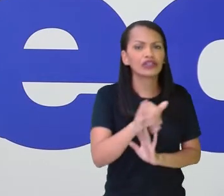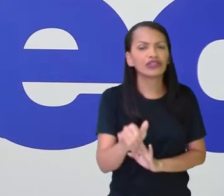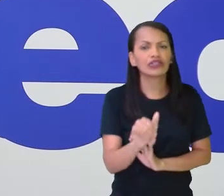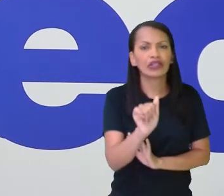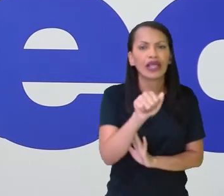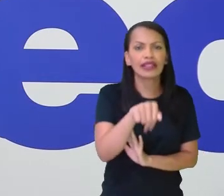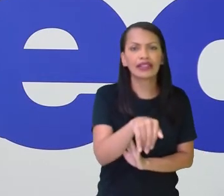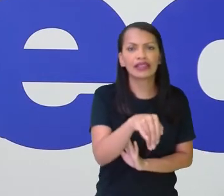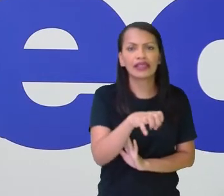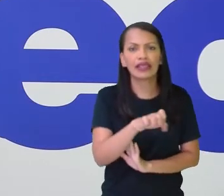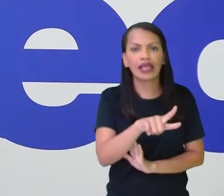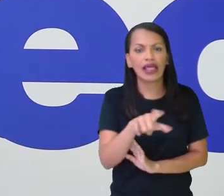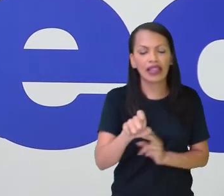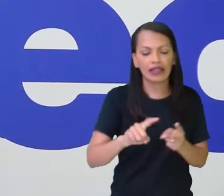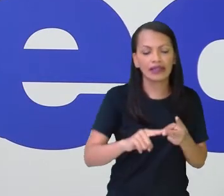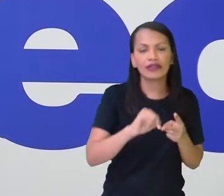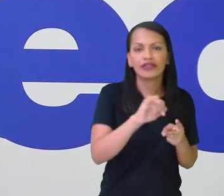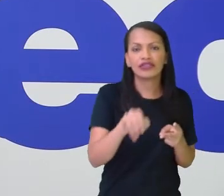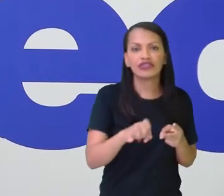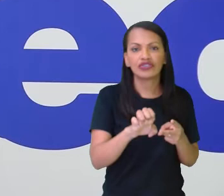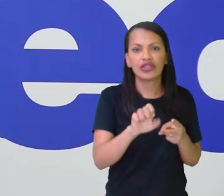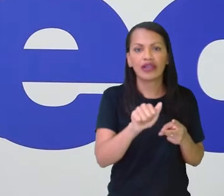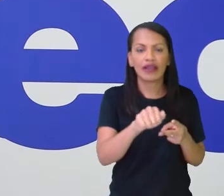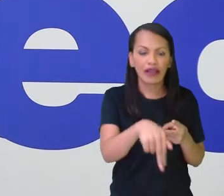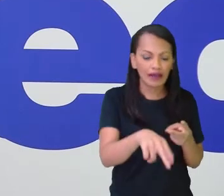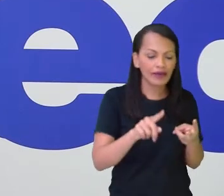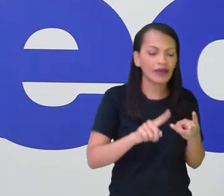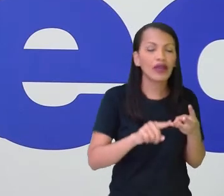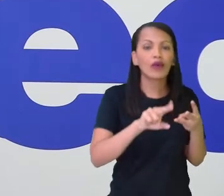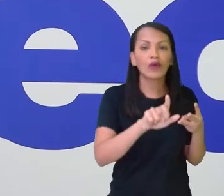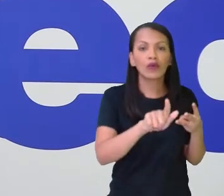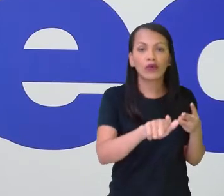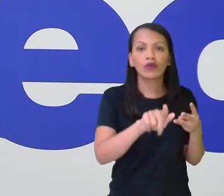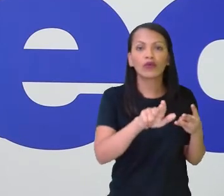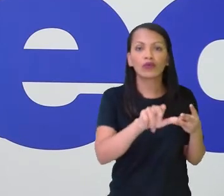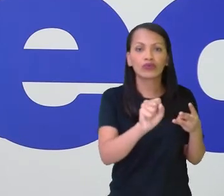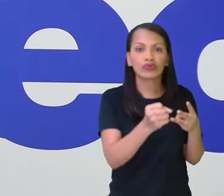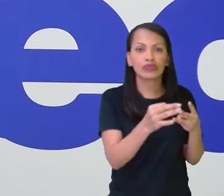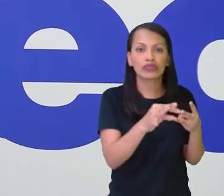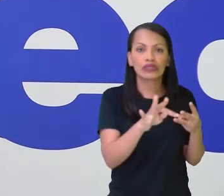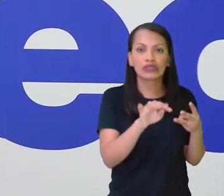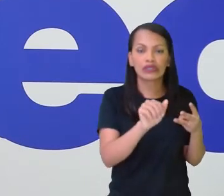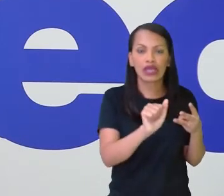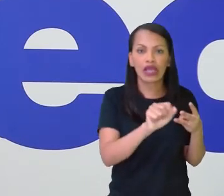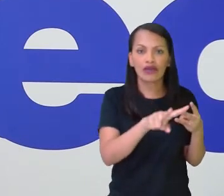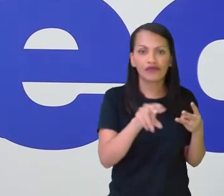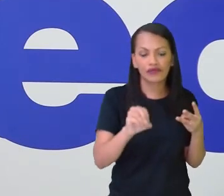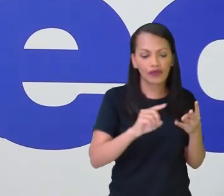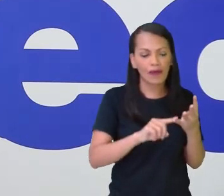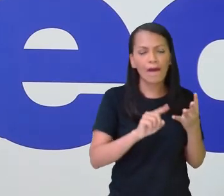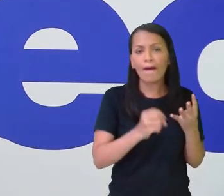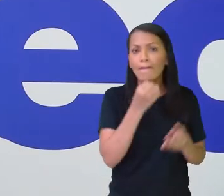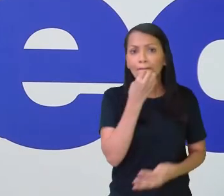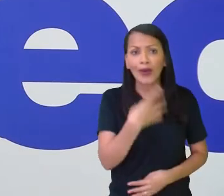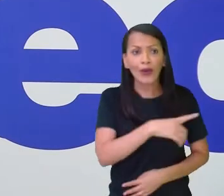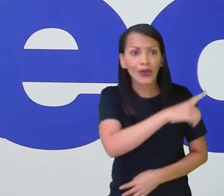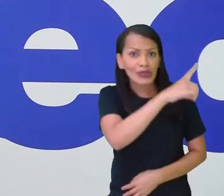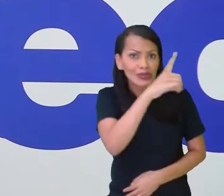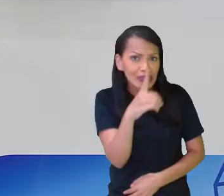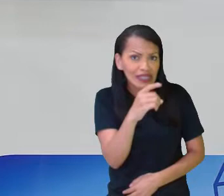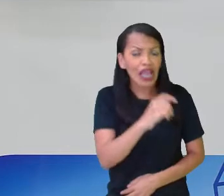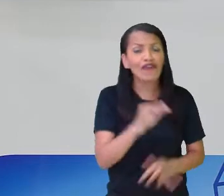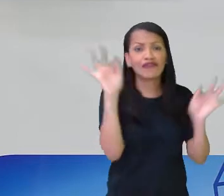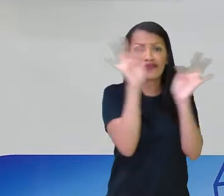a Larissa, Jean, Gustavo, todo mundo desejando um bom dia, falando feliz dia do estudante também.